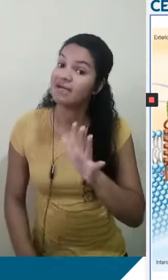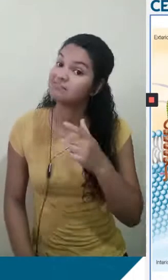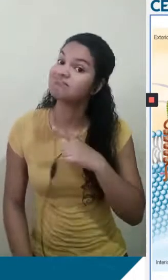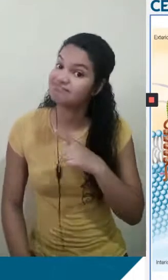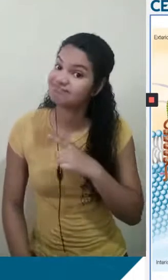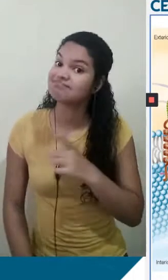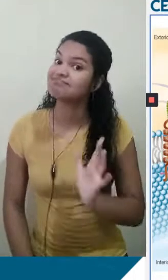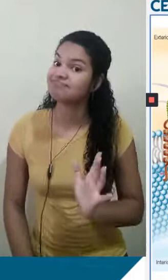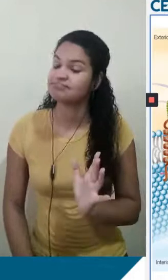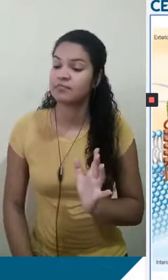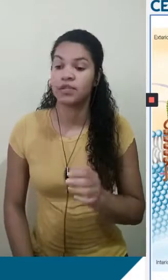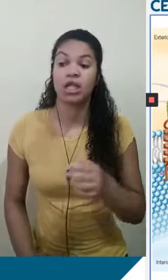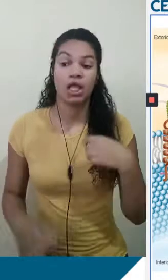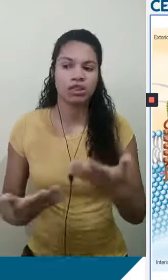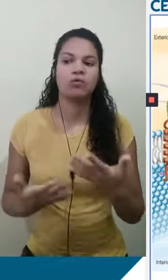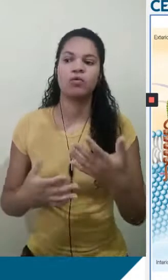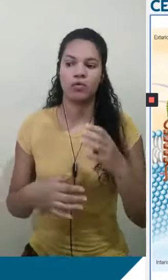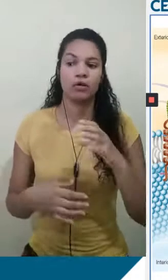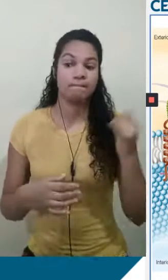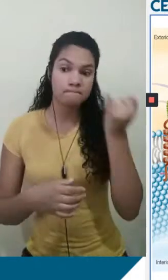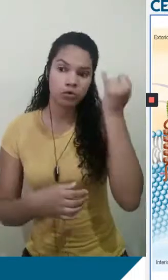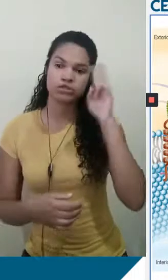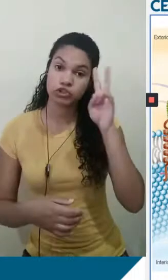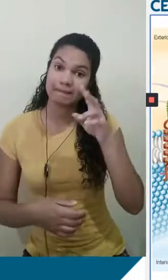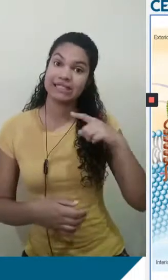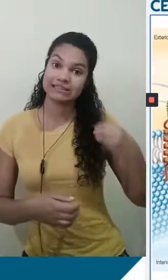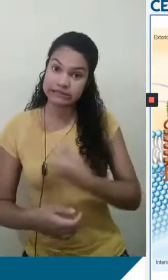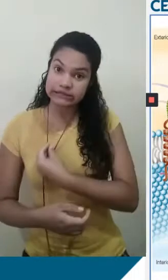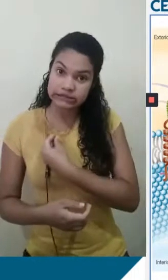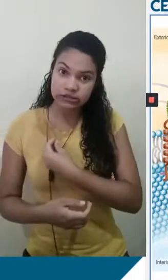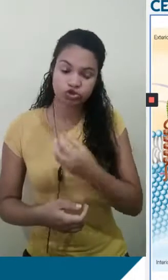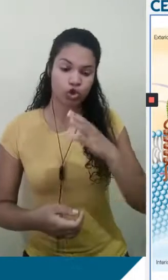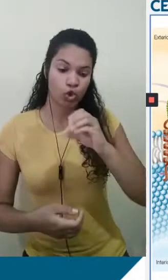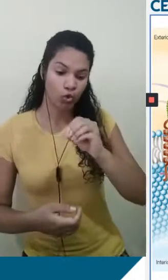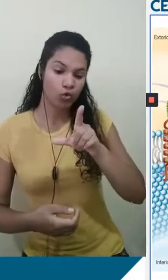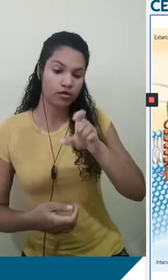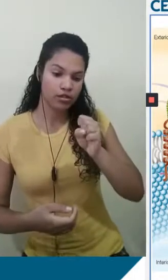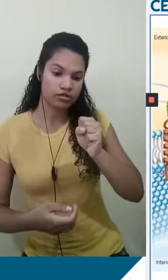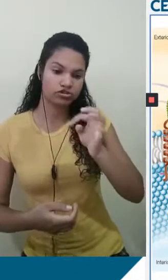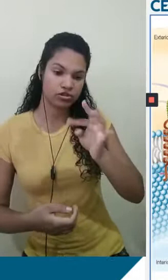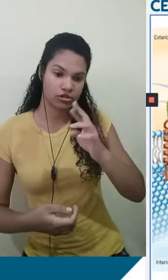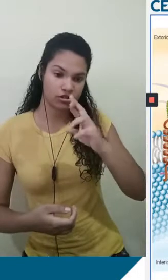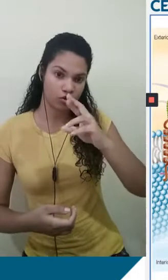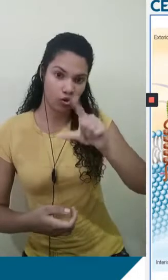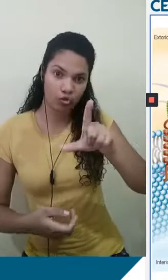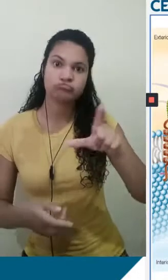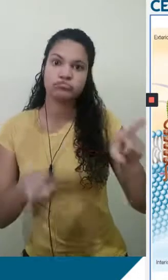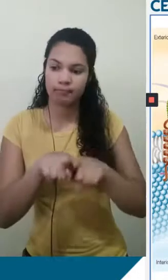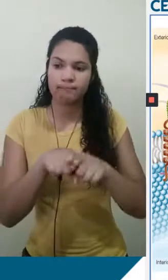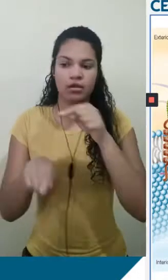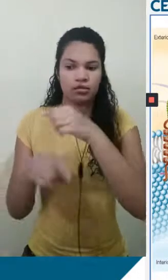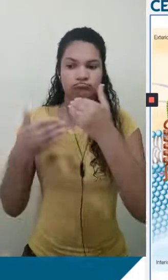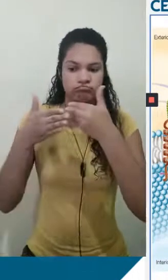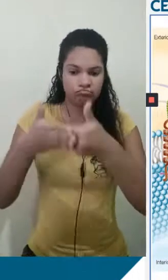não estão penetradas efetivamente dentro da célula, mas tem uma função importante